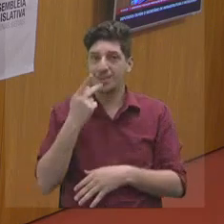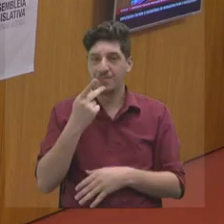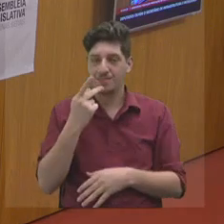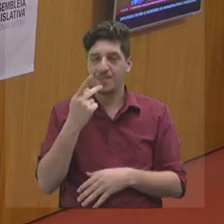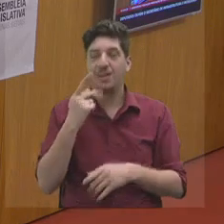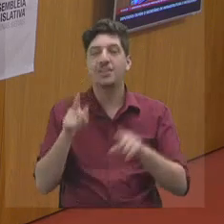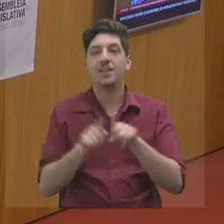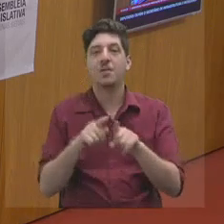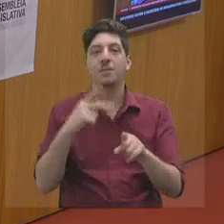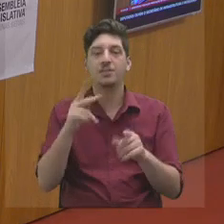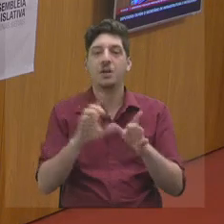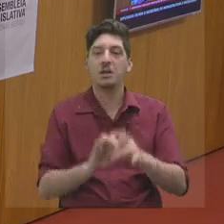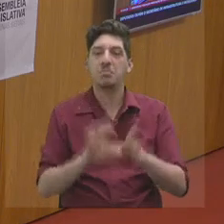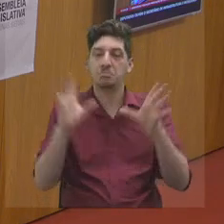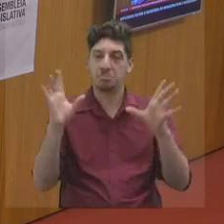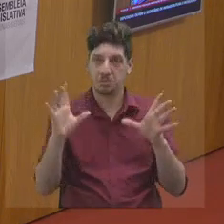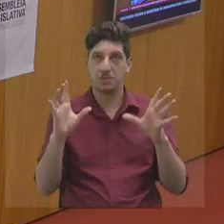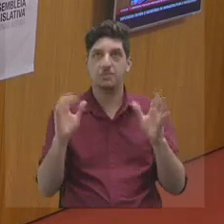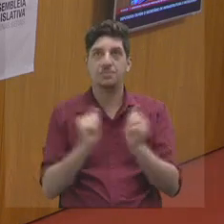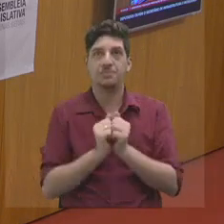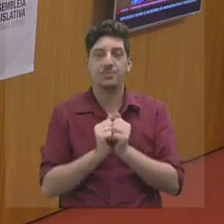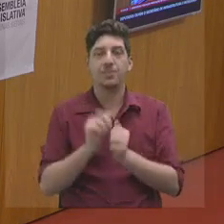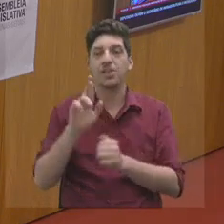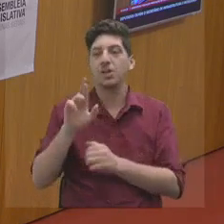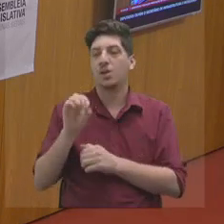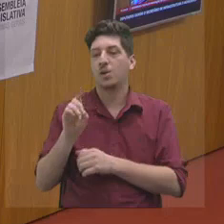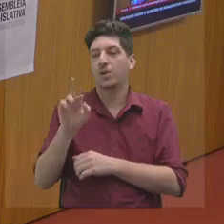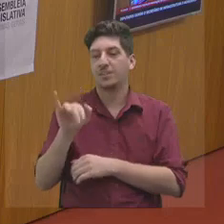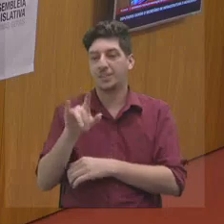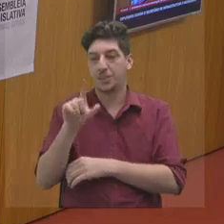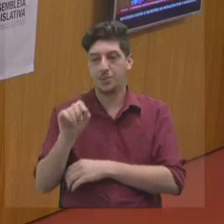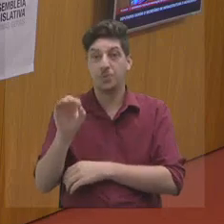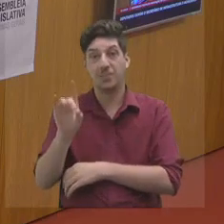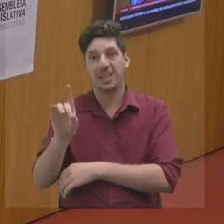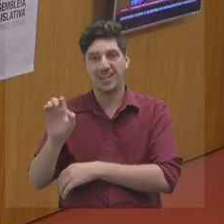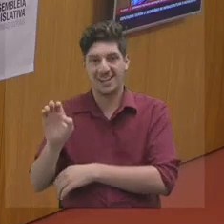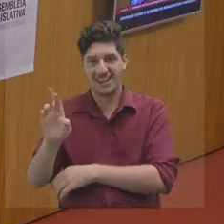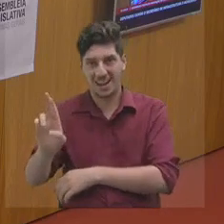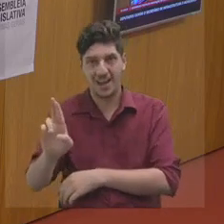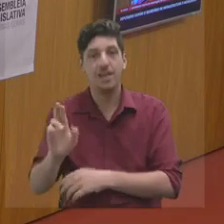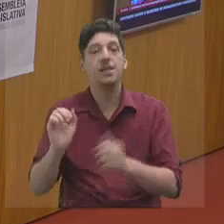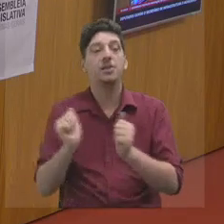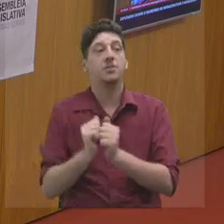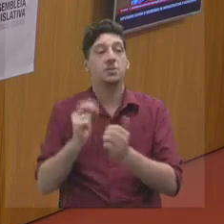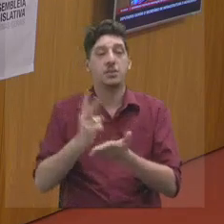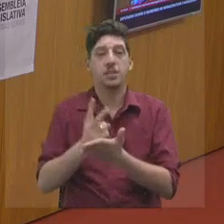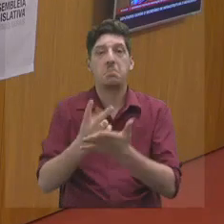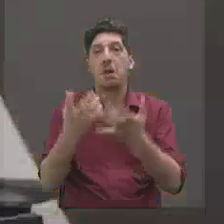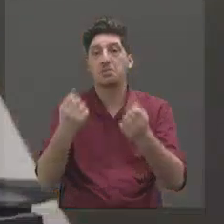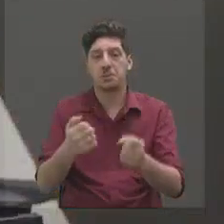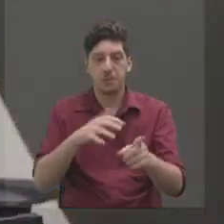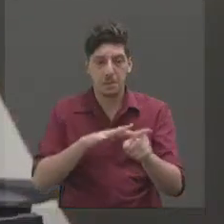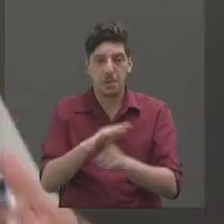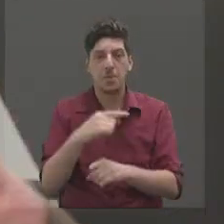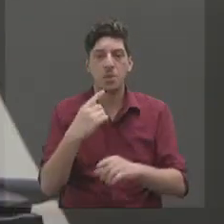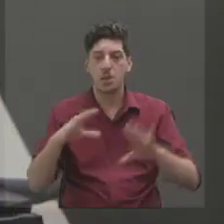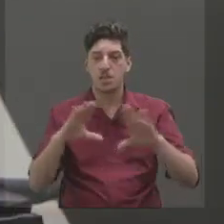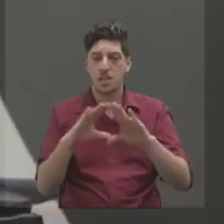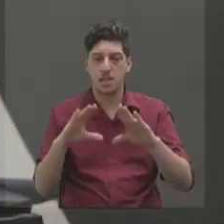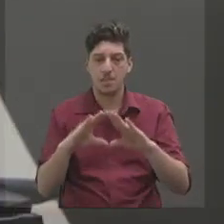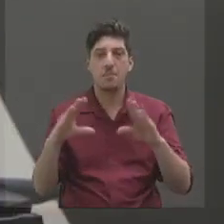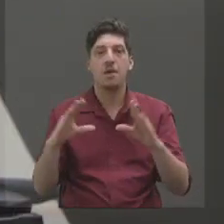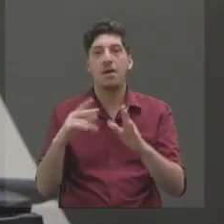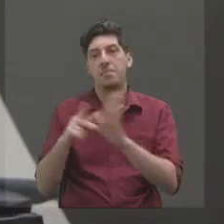disponibilidade juntamente com o Rodrigo do Dr sempre atender de prontidão as demandas que nós temos como parlamentar